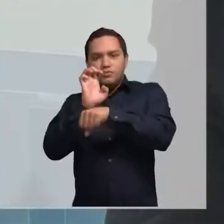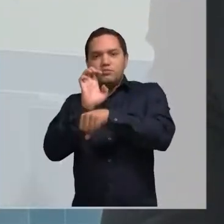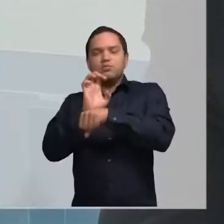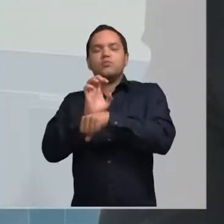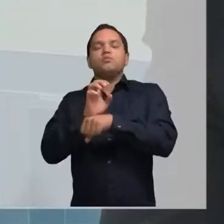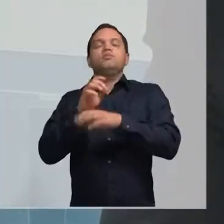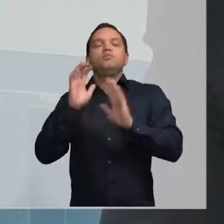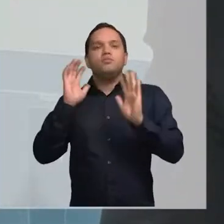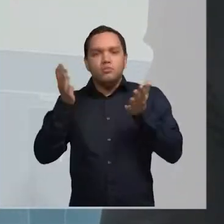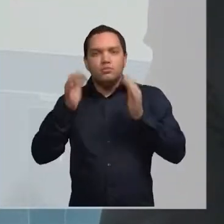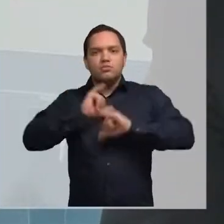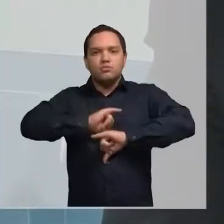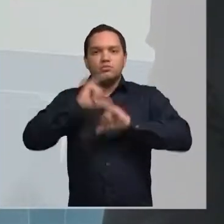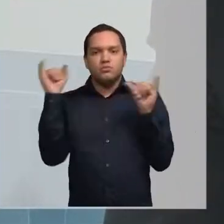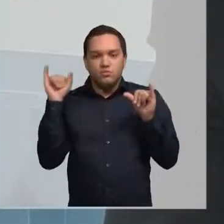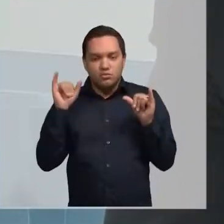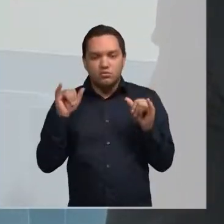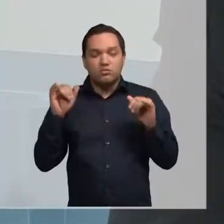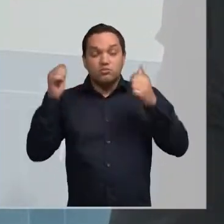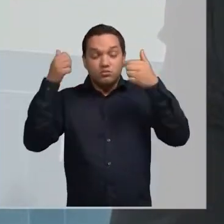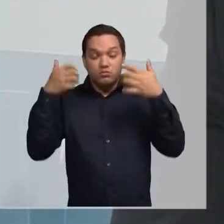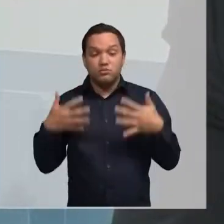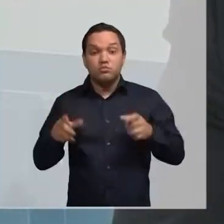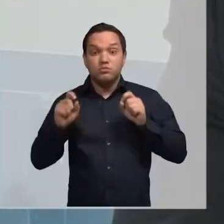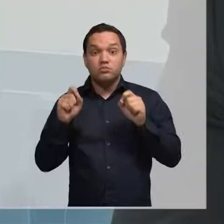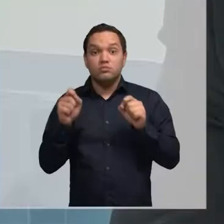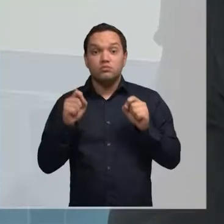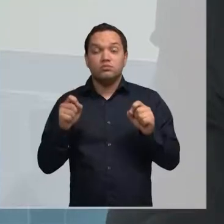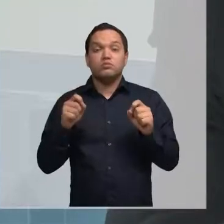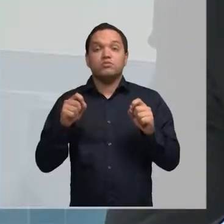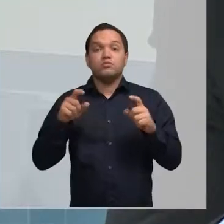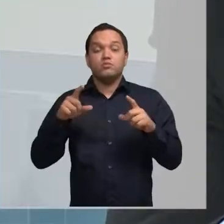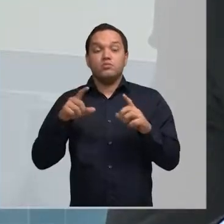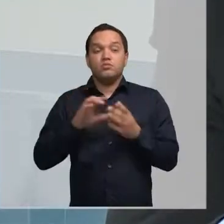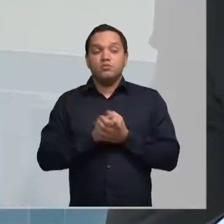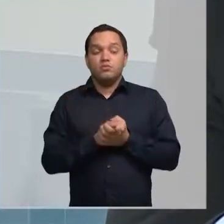falo na mídia. Eu falei que o programa